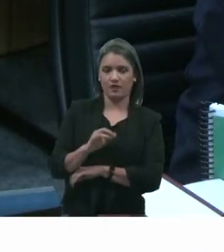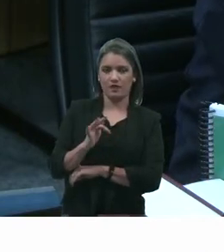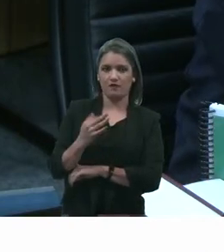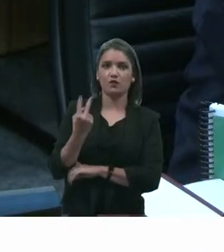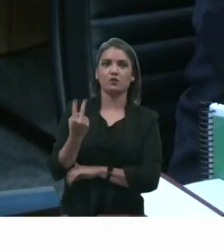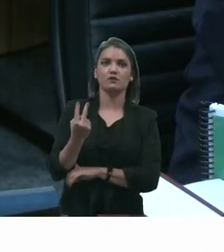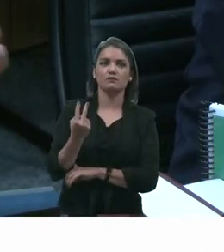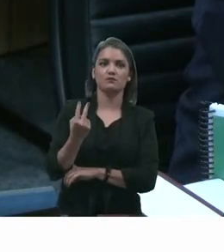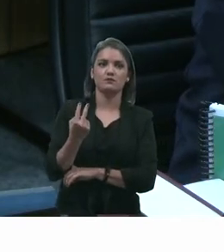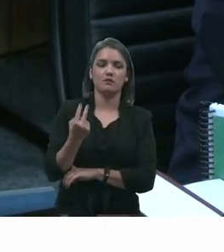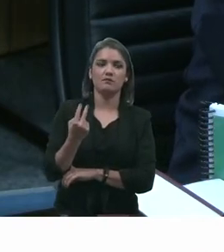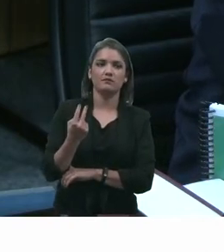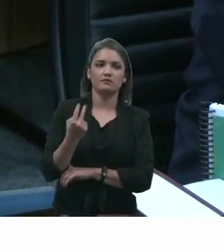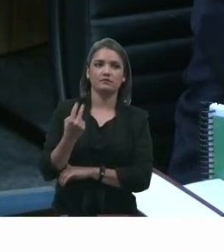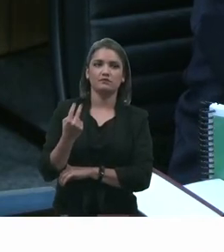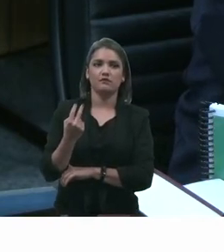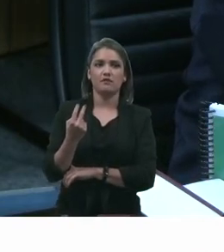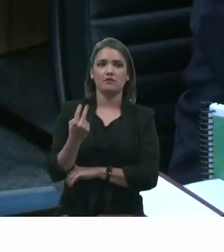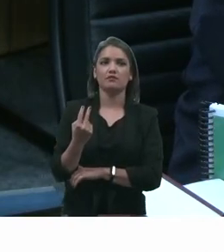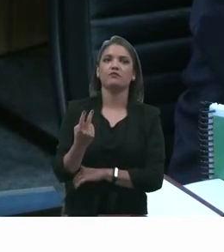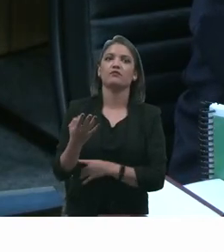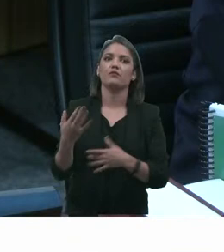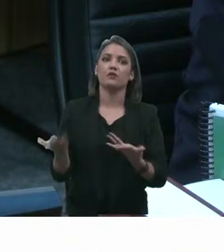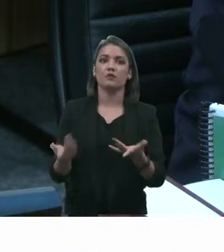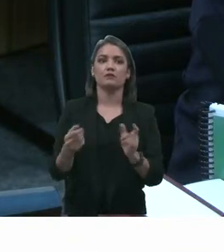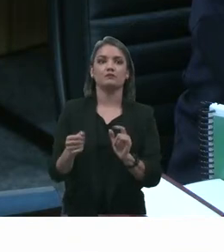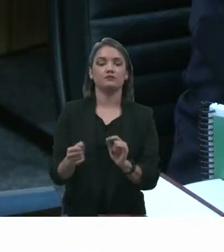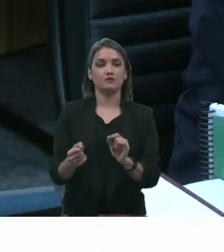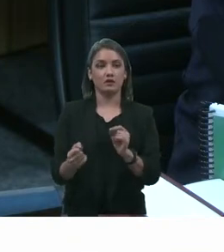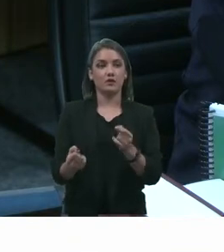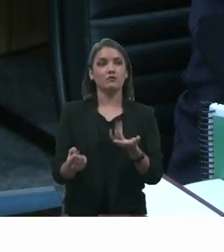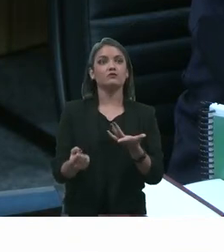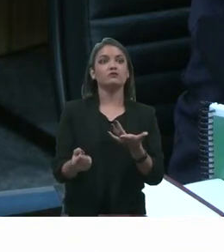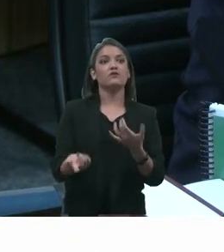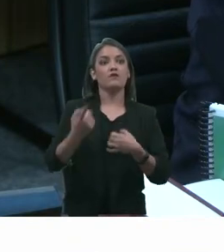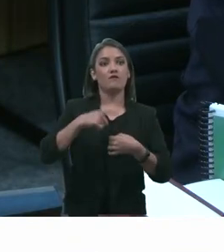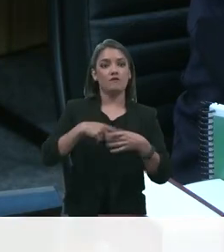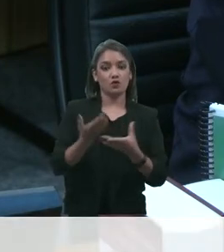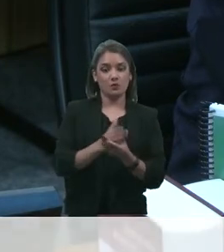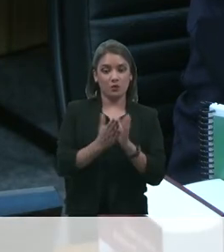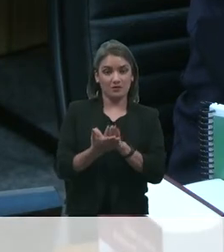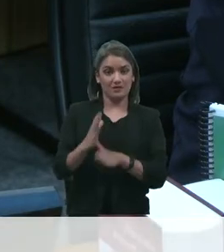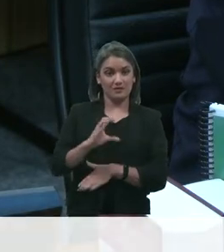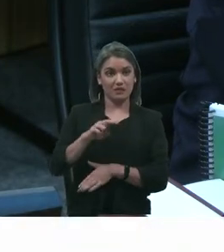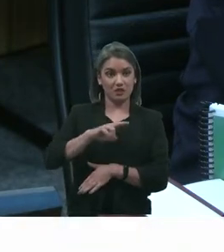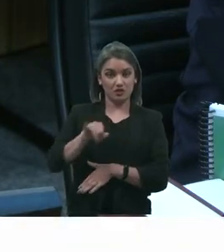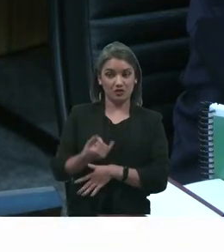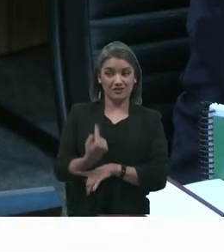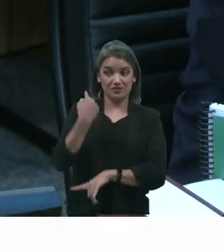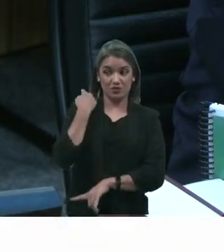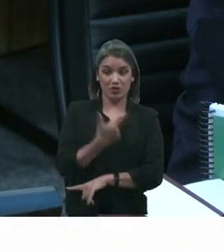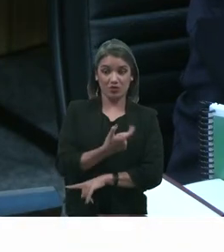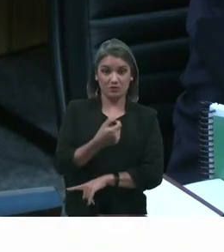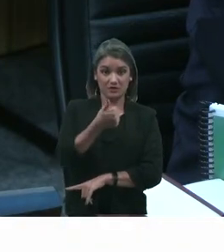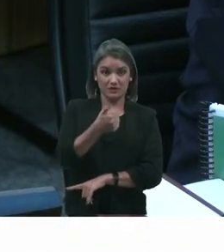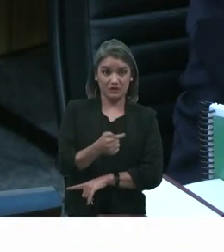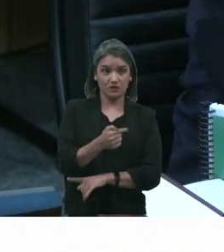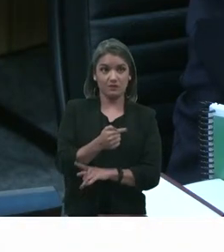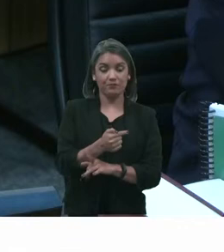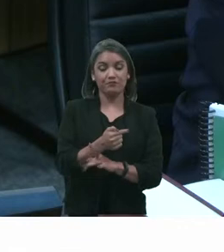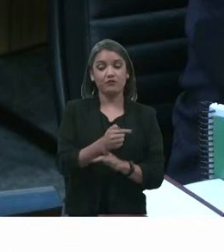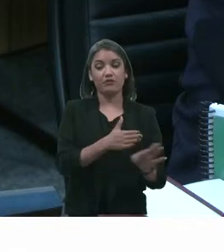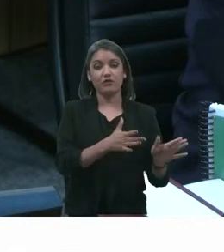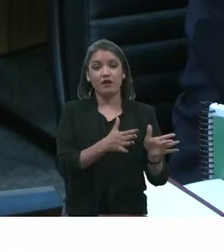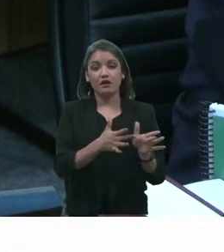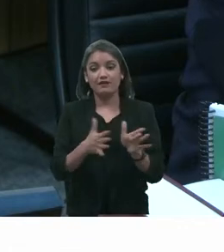e avoca o processo aqui para o CNJ. Isso em 2017. Nós estamos em 2022. De